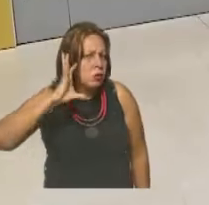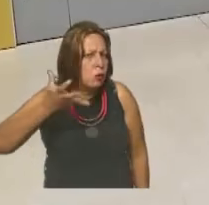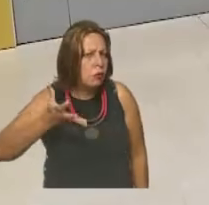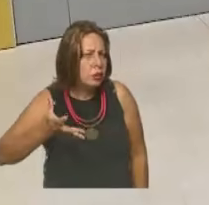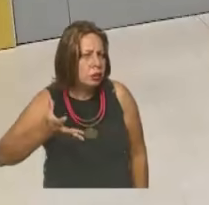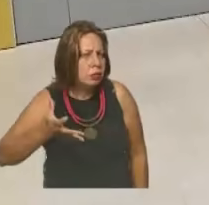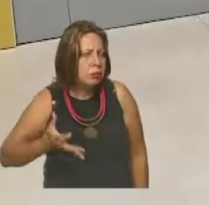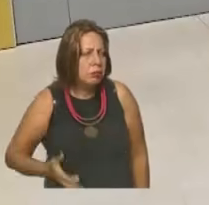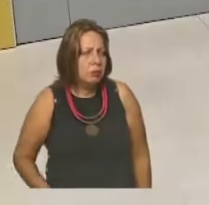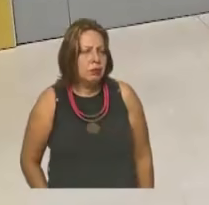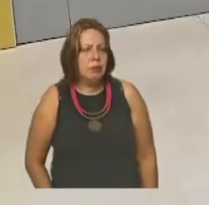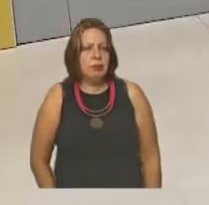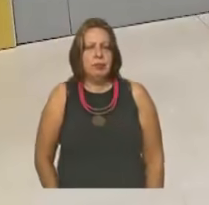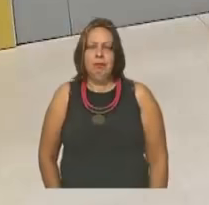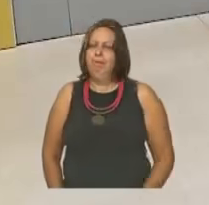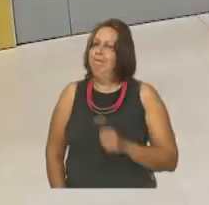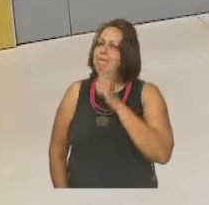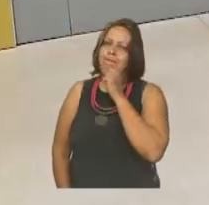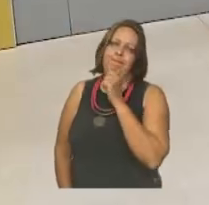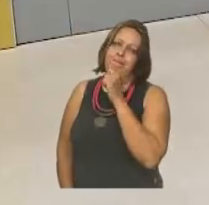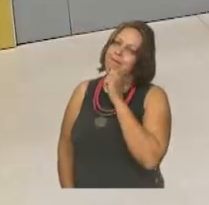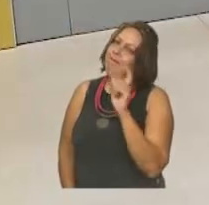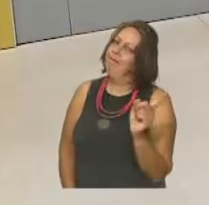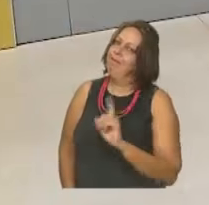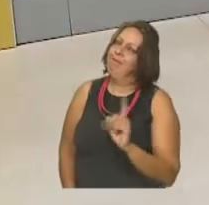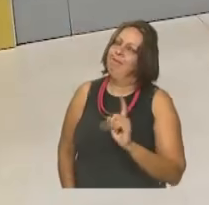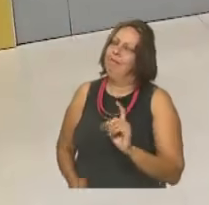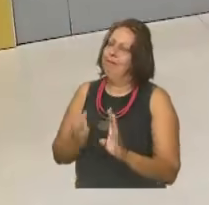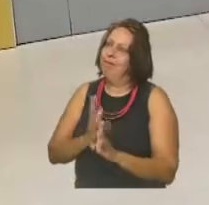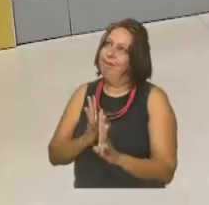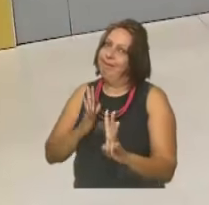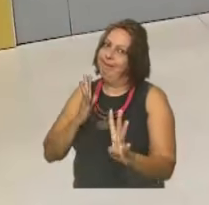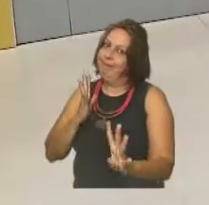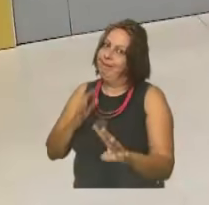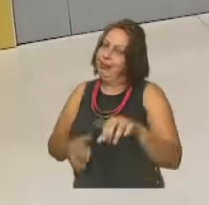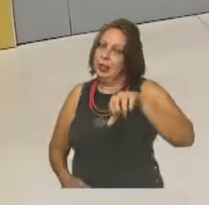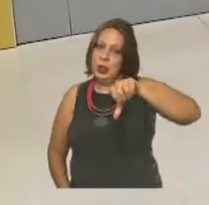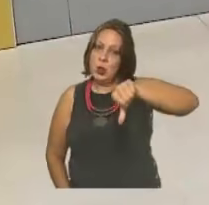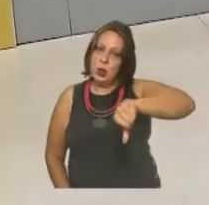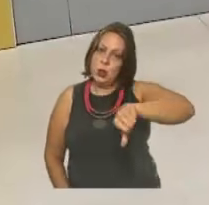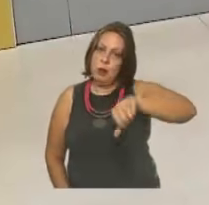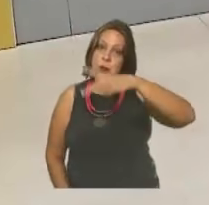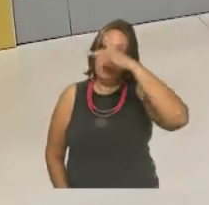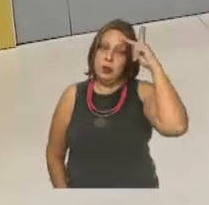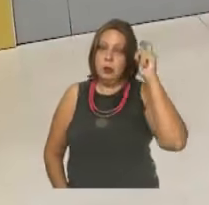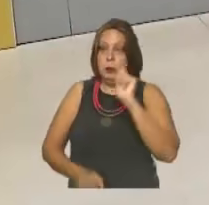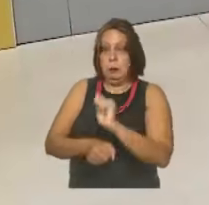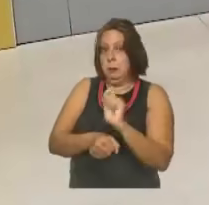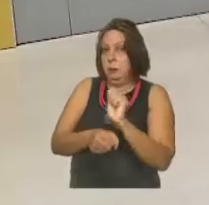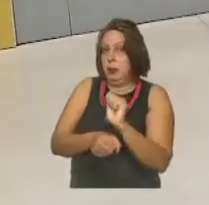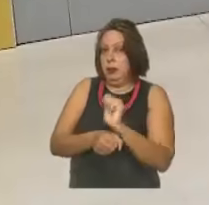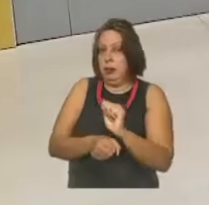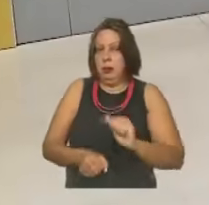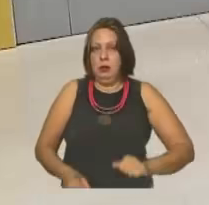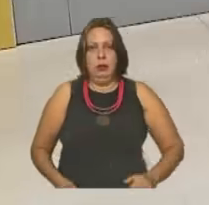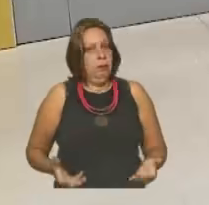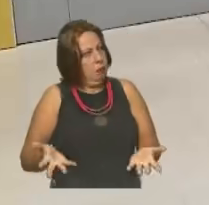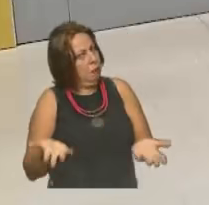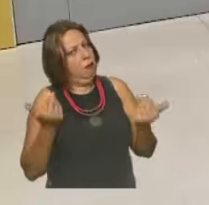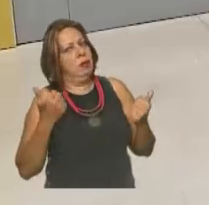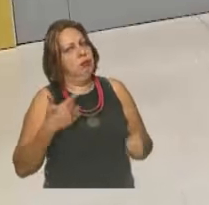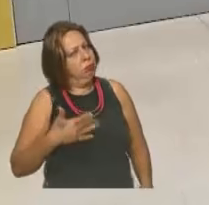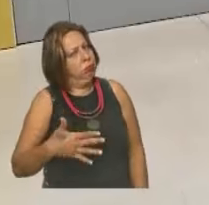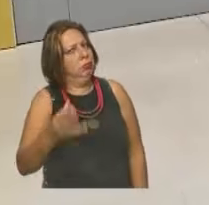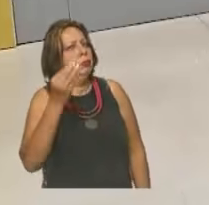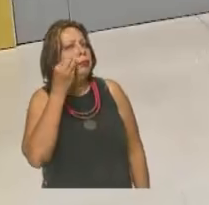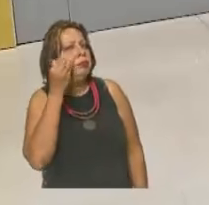que 23... Ainda não, agora aumenta a fila, são 9 títulos na expectativa. Vamos seguindo para